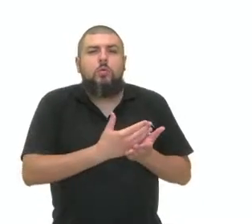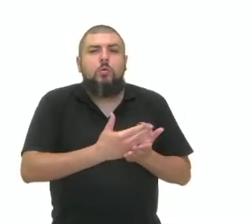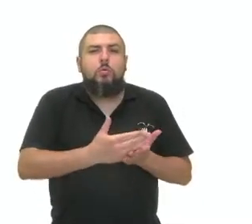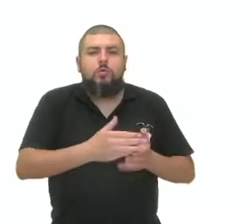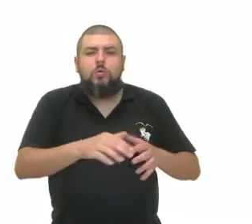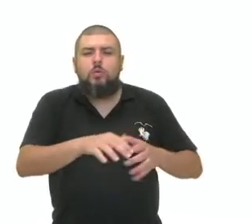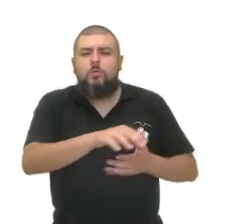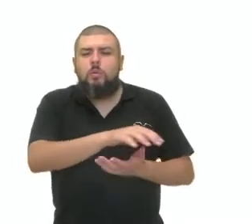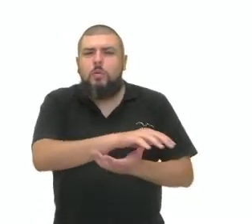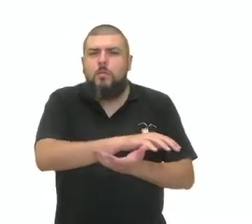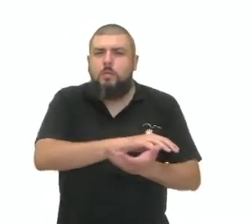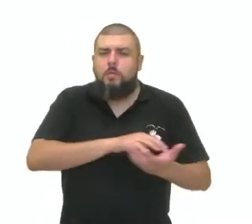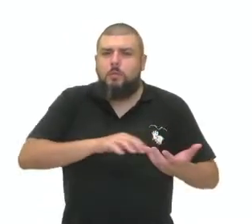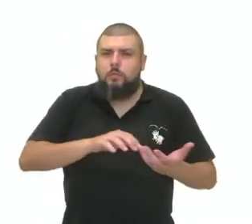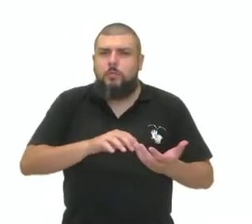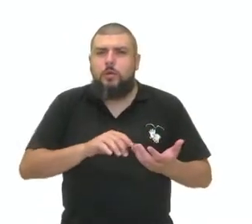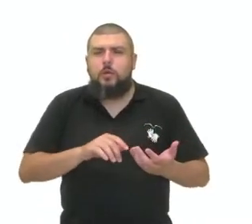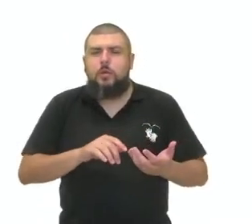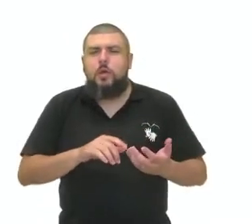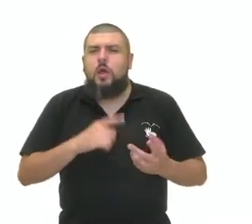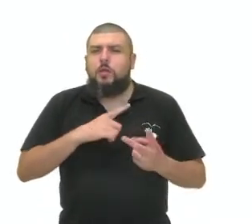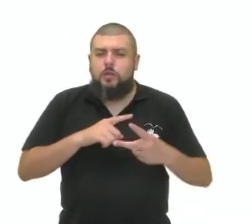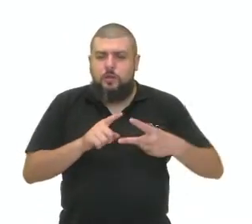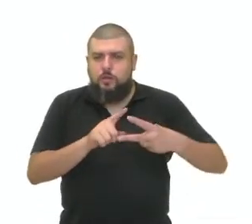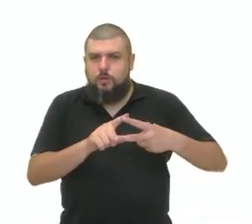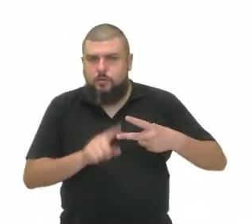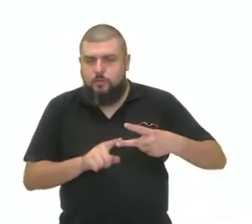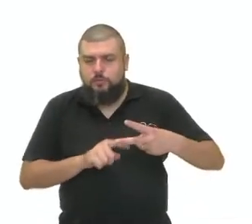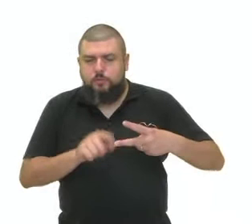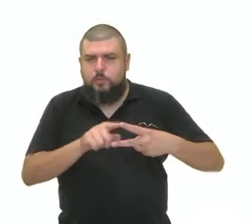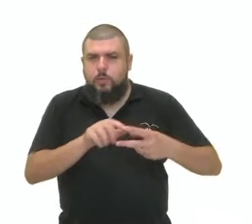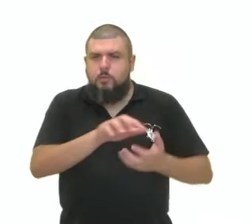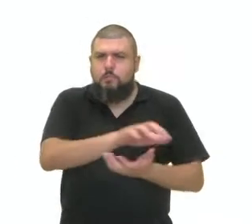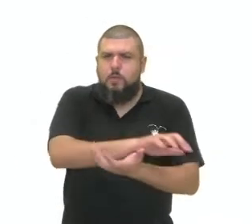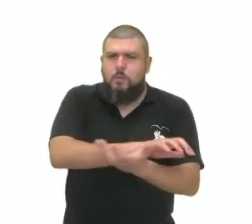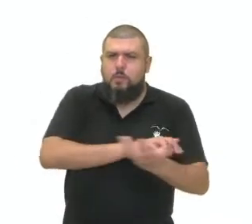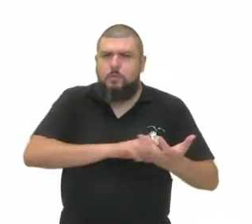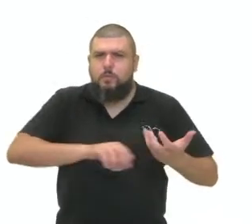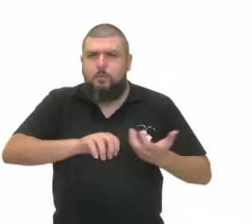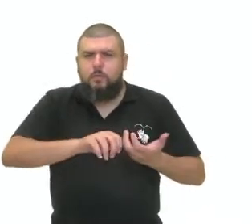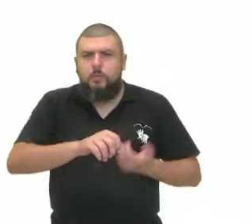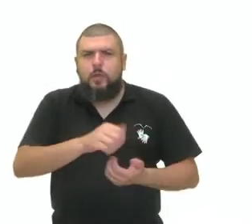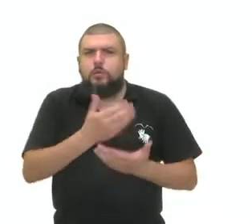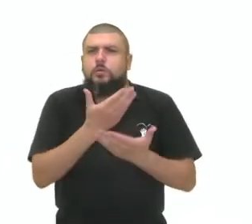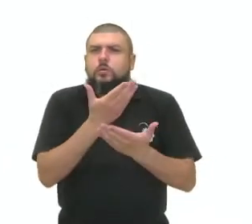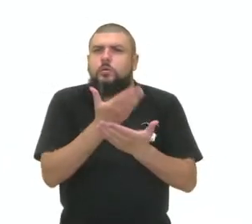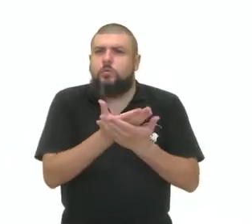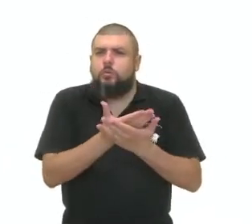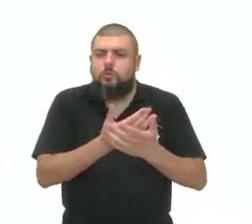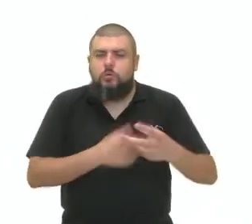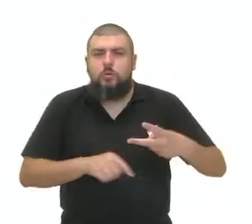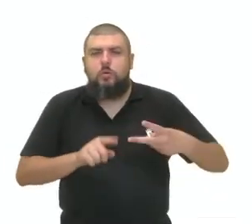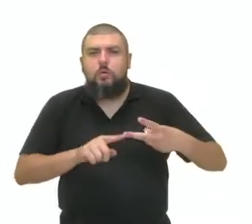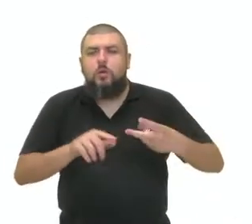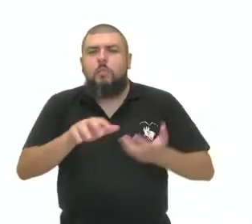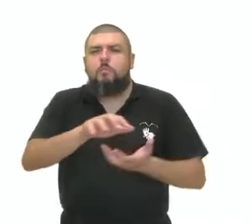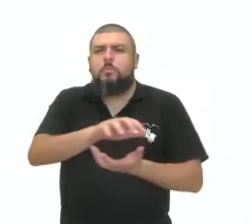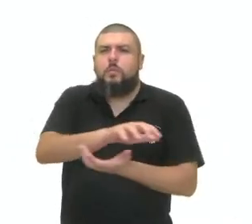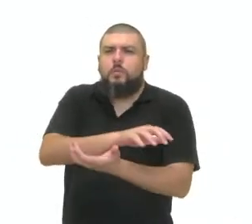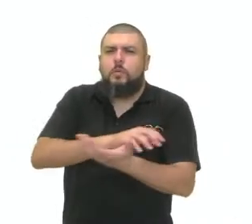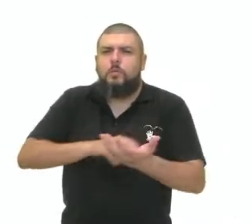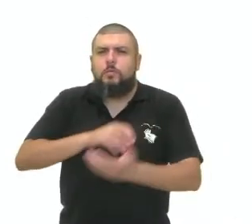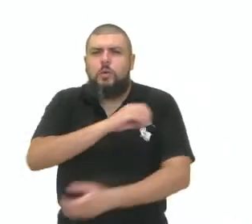destacaram o movimento estudantil, bastante aqui, o movimento operário, através de greves, e diversos artistas